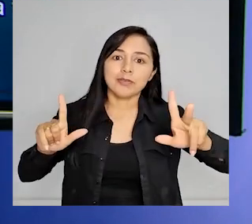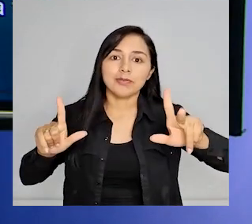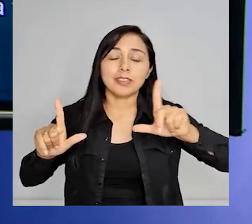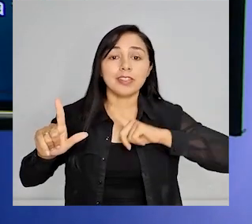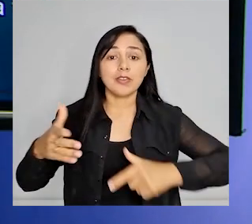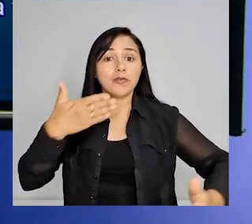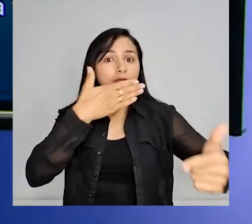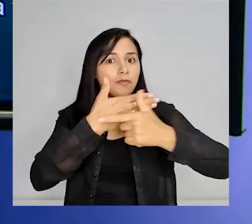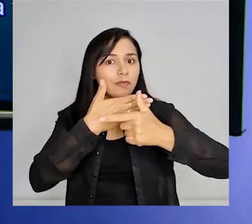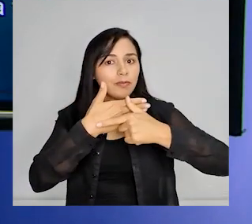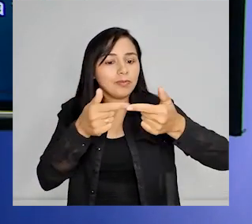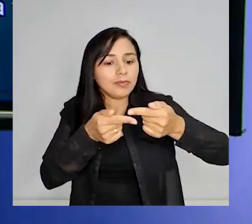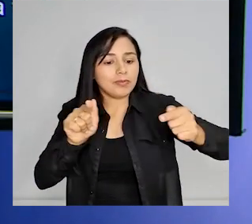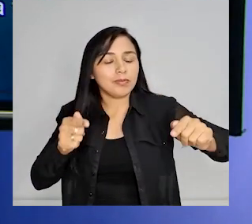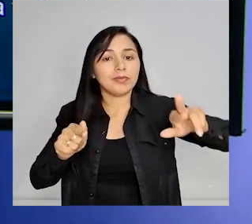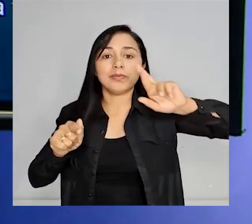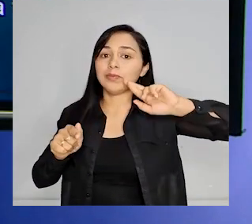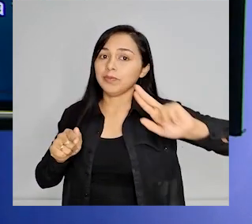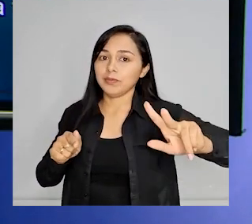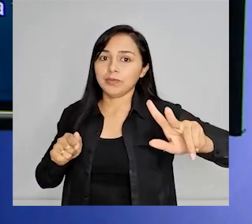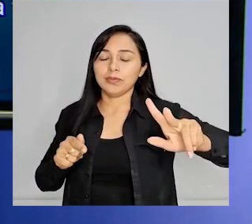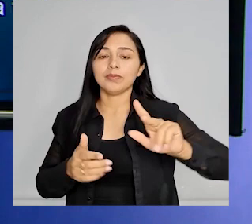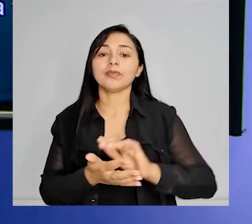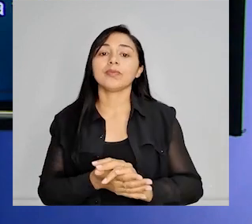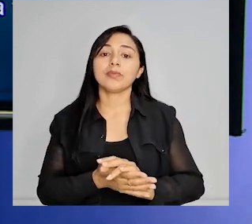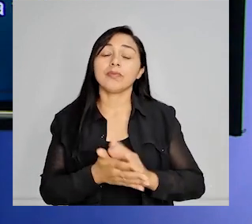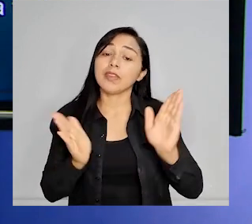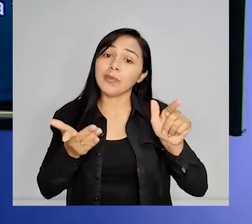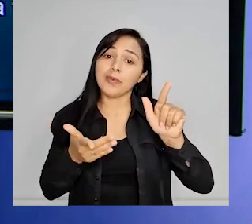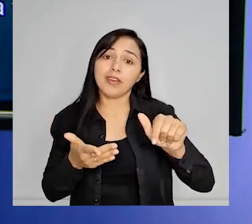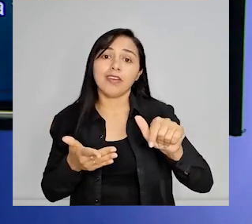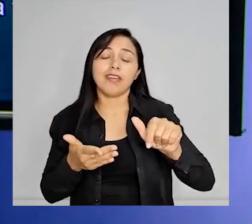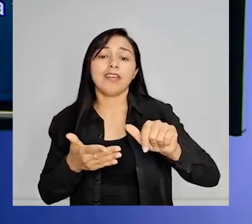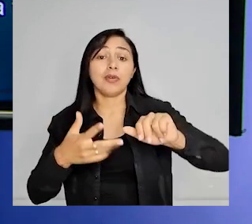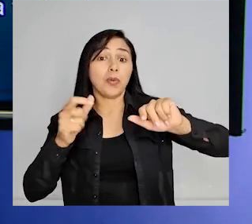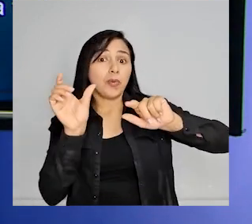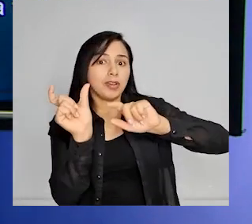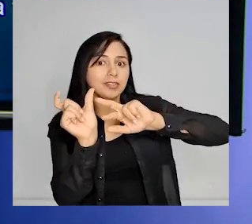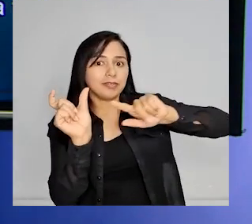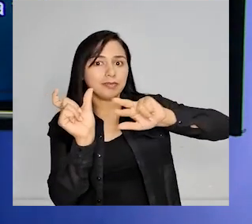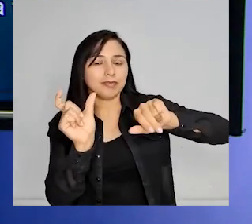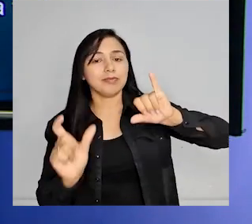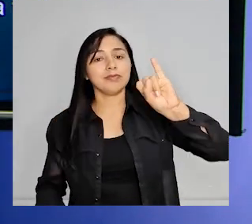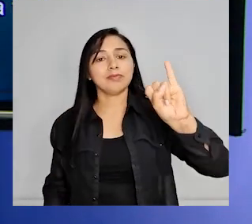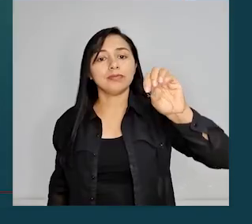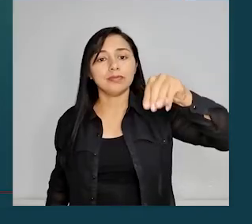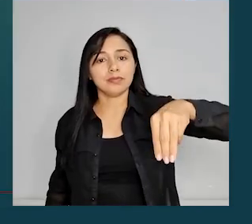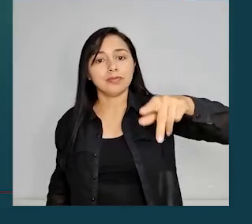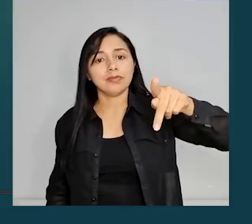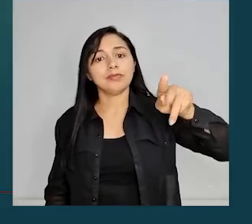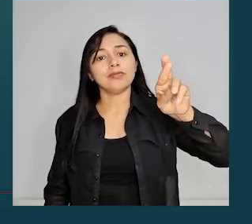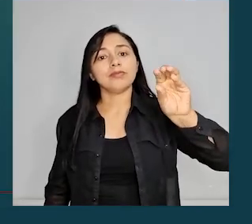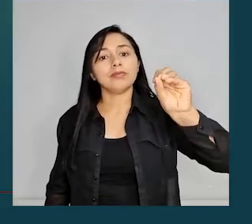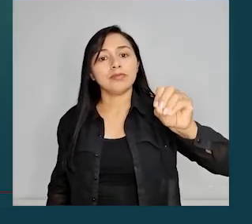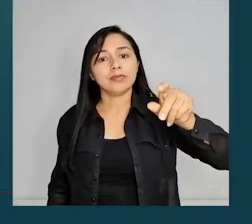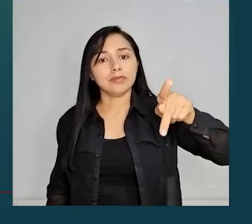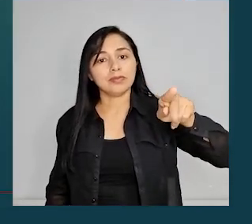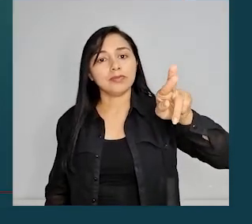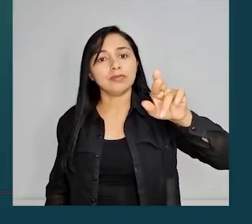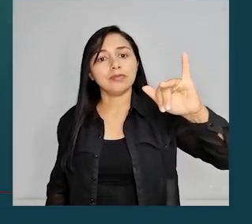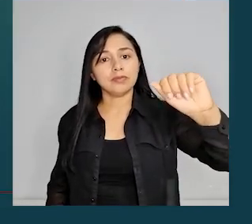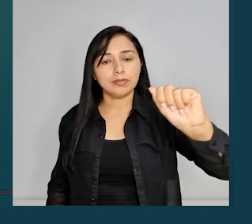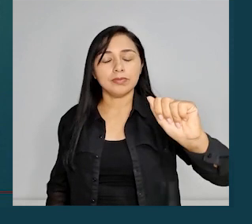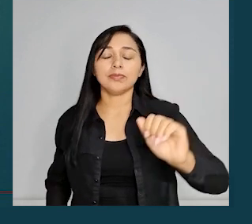palavra verde, que é adjetivo, vai se tornar um substantivo. Agora nós vamos